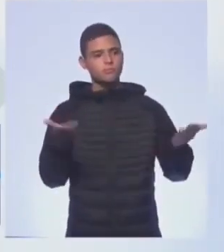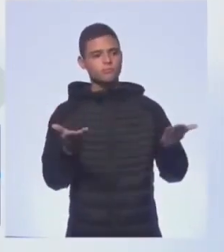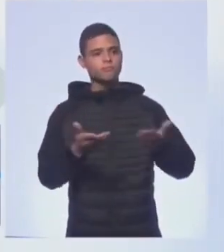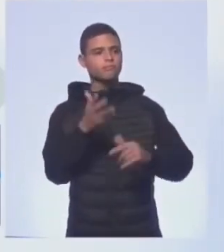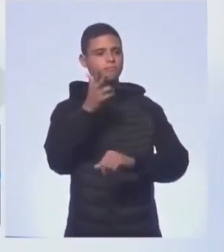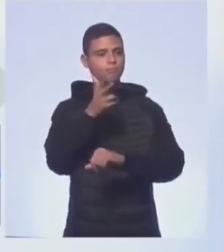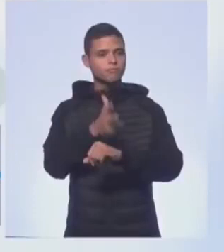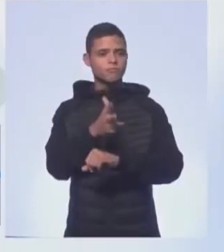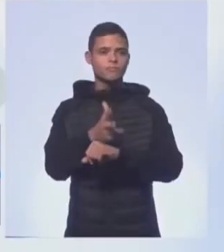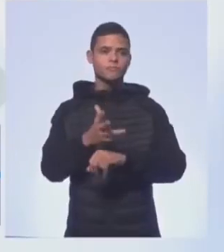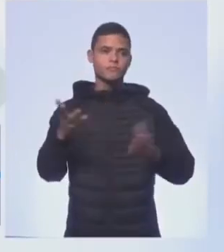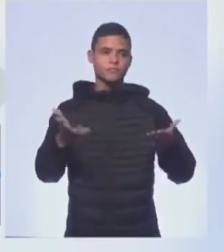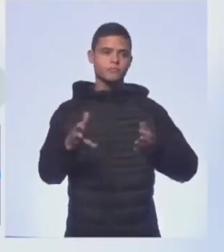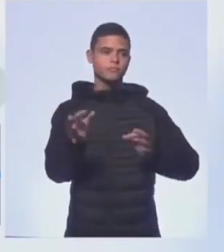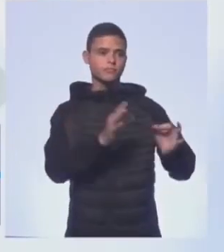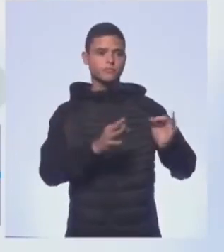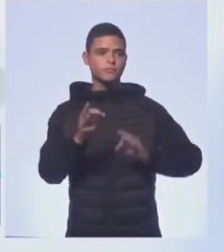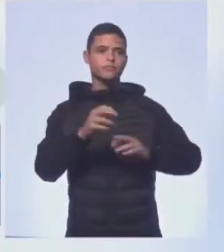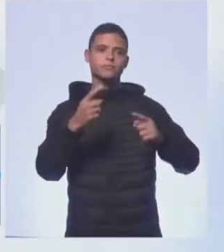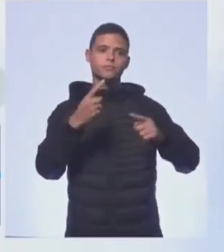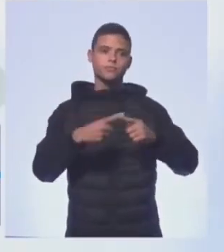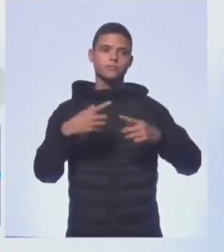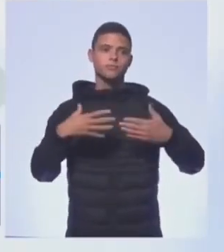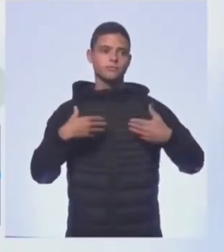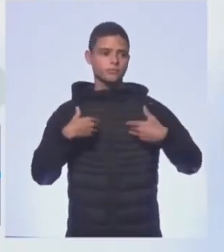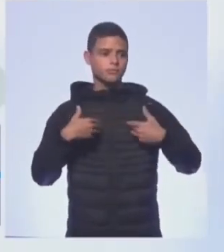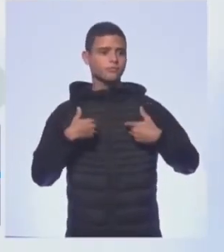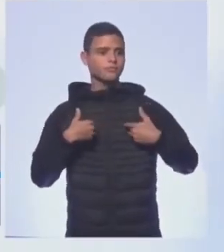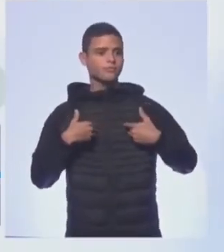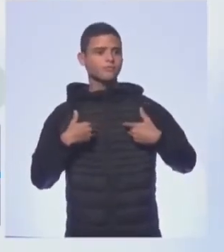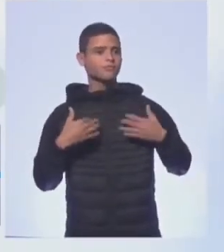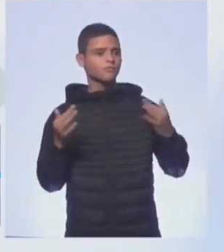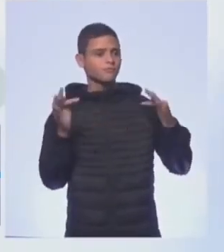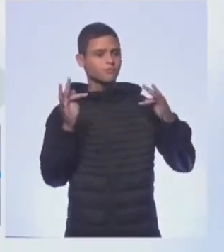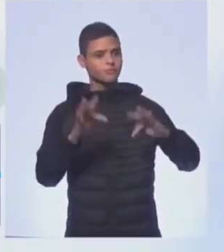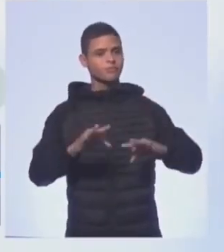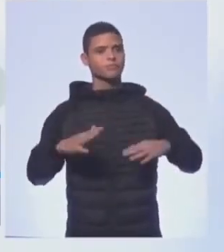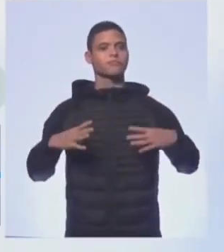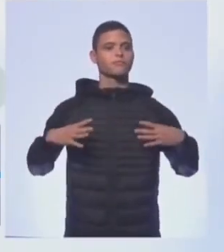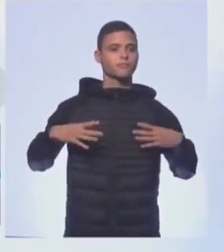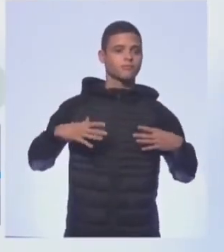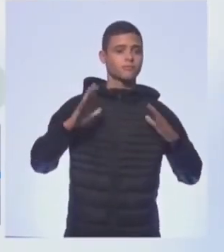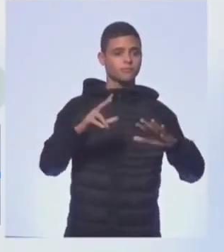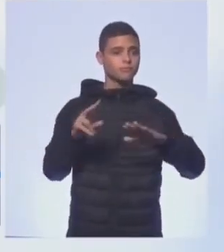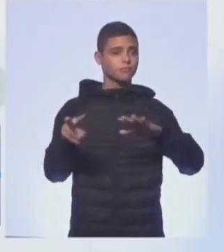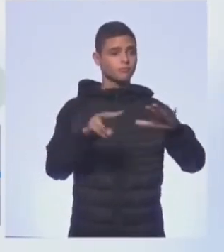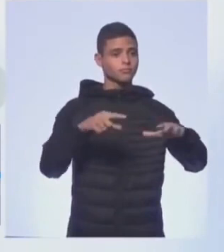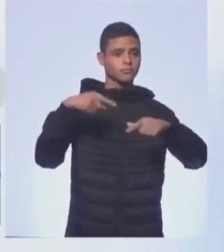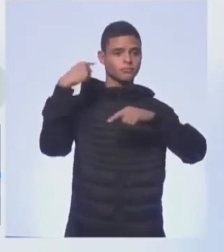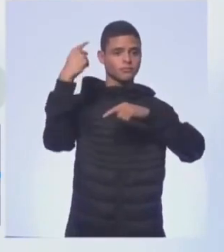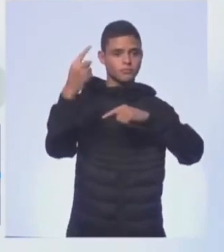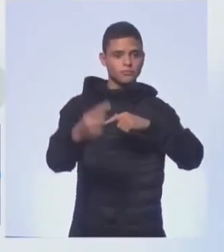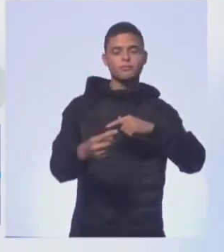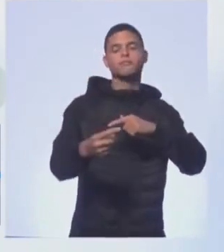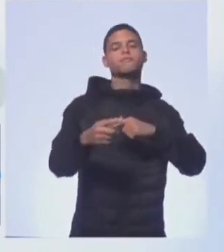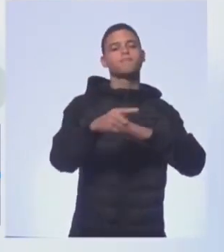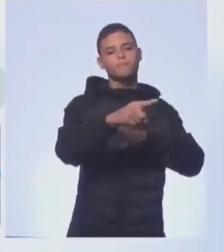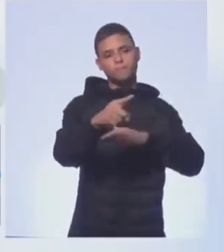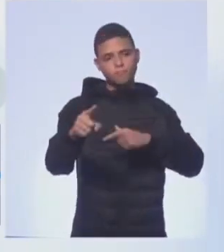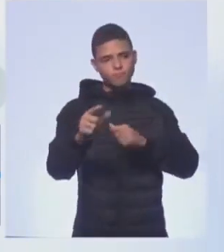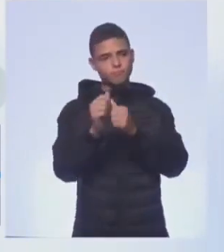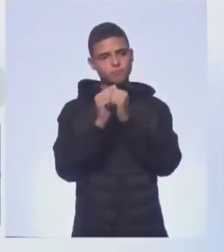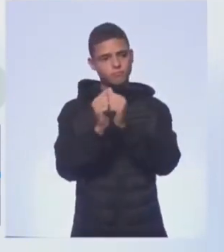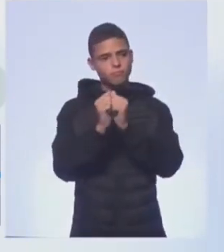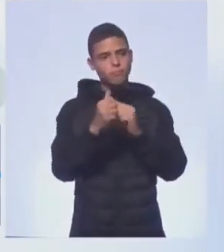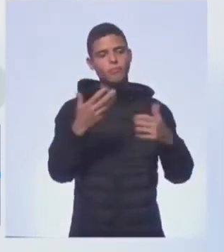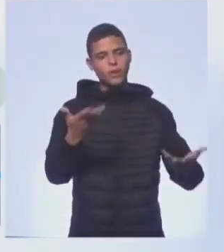deixei gravadinha para vocês, porque eu também estou curtindo o finalzinho das minhas férias, mas semana que vem voltaremos com as aulas ao vivo. Olha só, a aula de